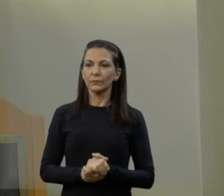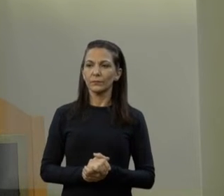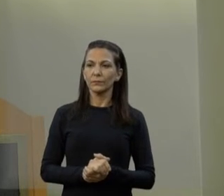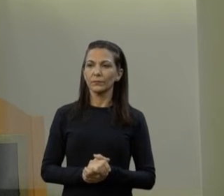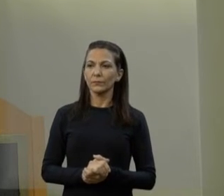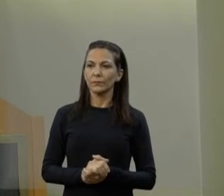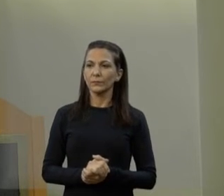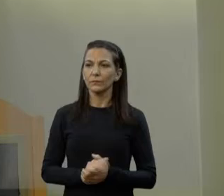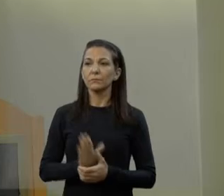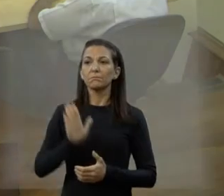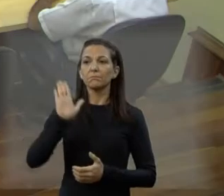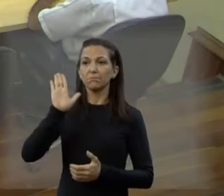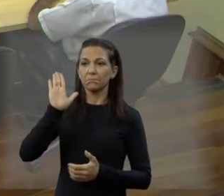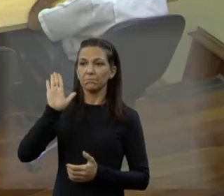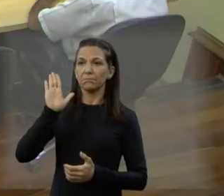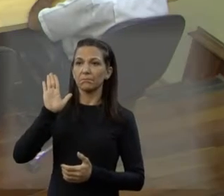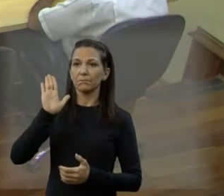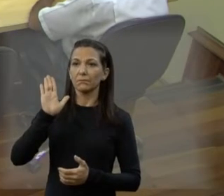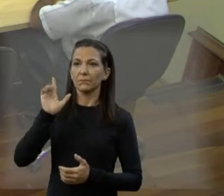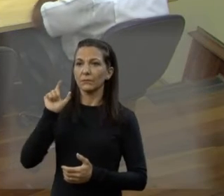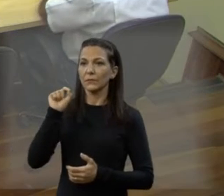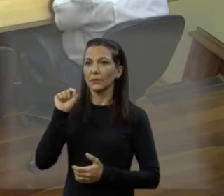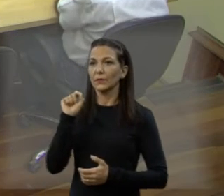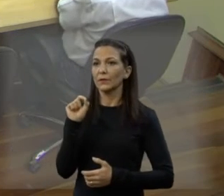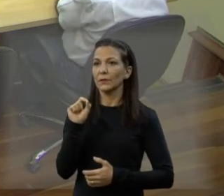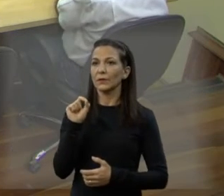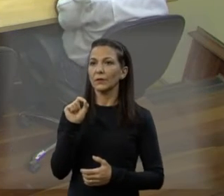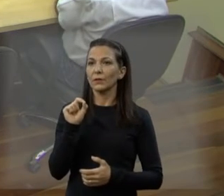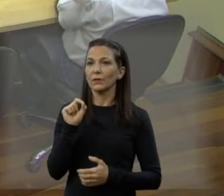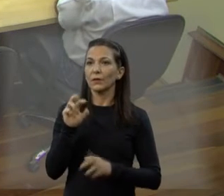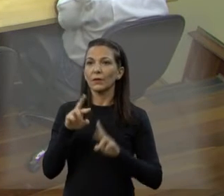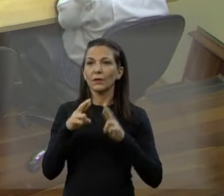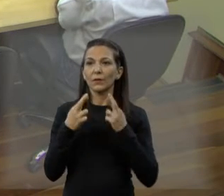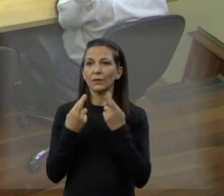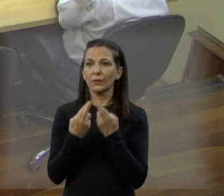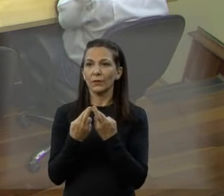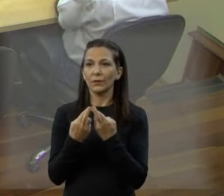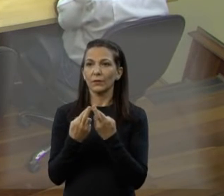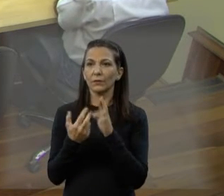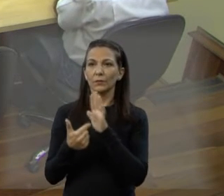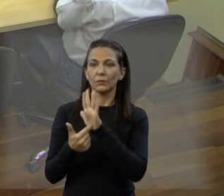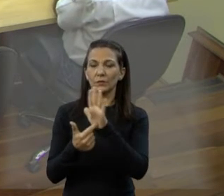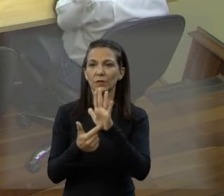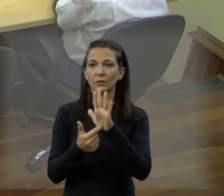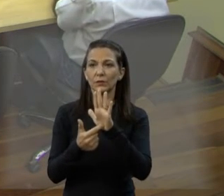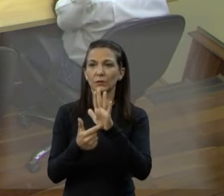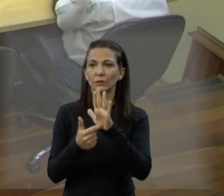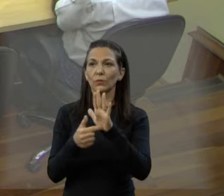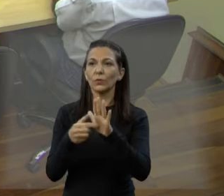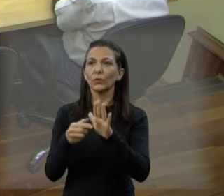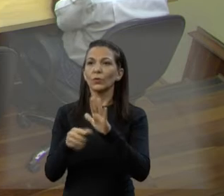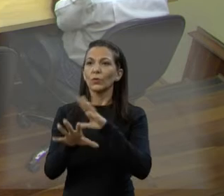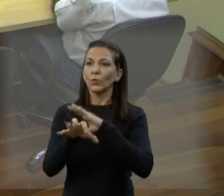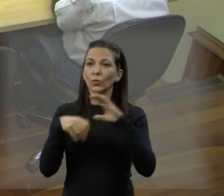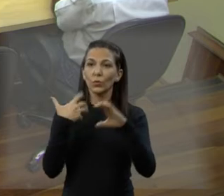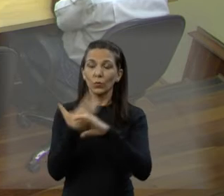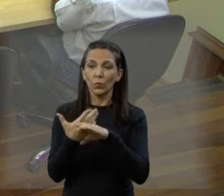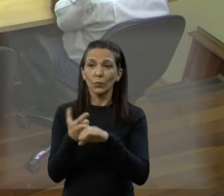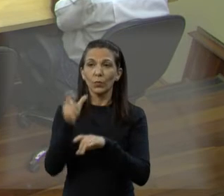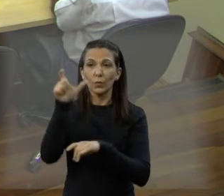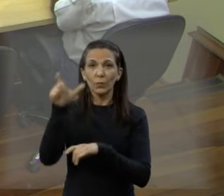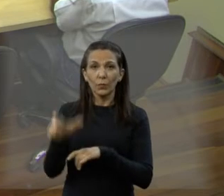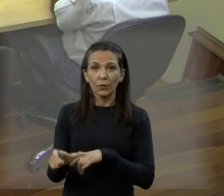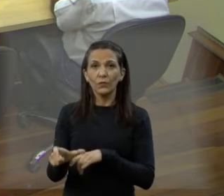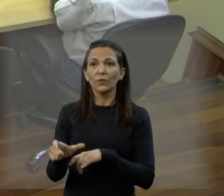e não mas é porque a fala do vereador está prejudicada porque a sessão não está sendo transmitido no YouTube e o perfil da